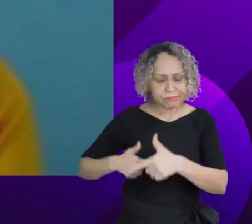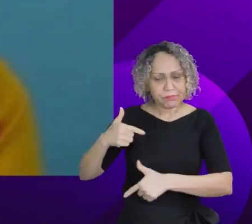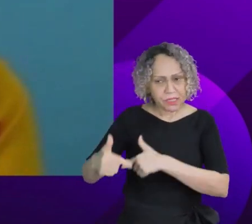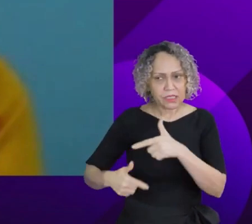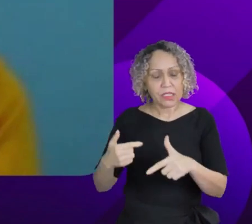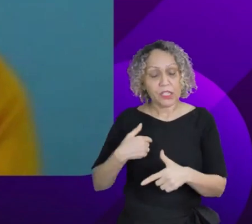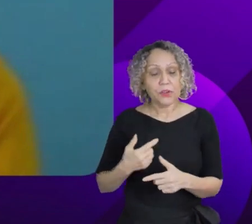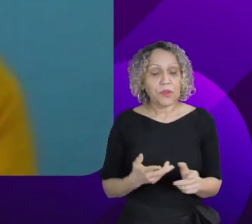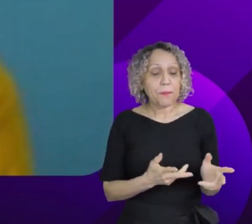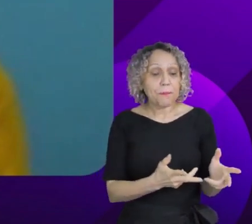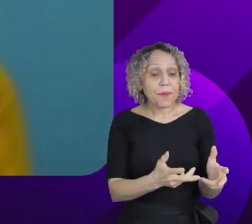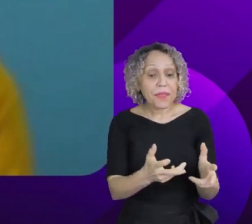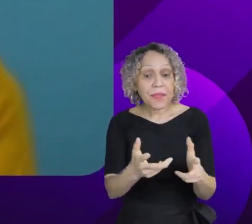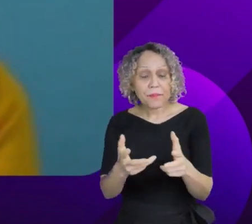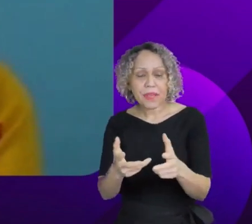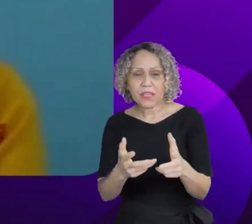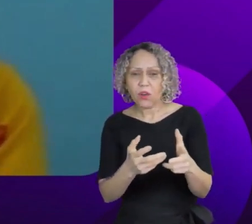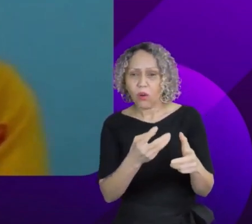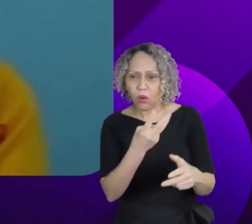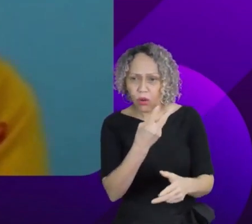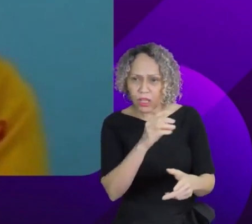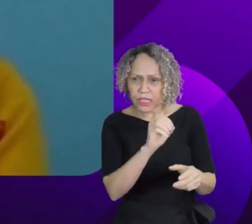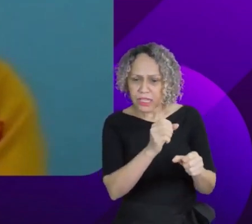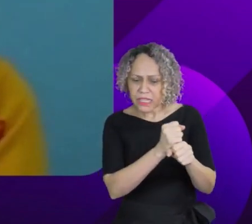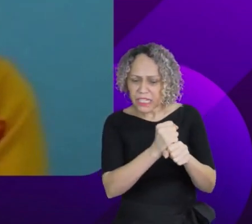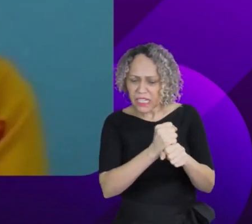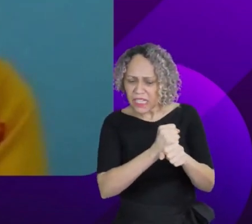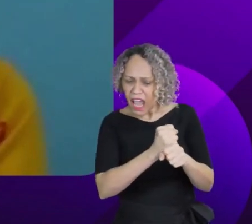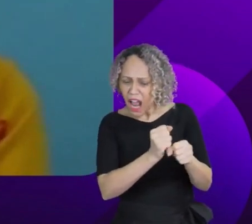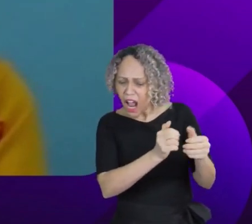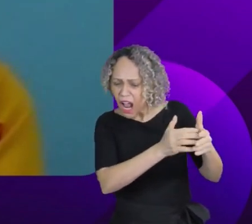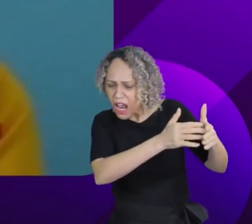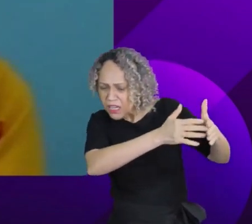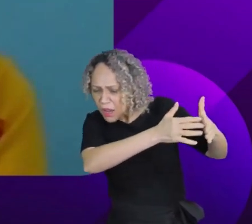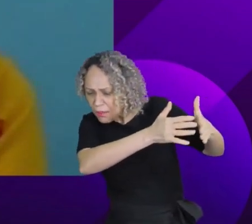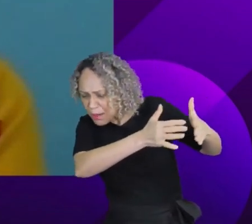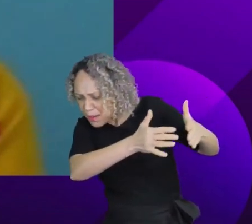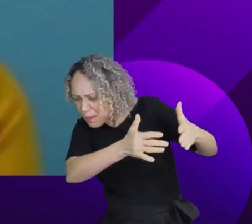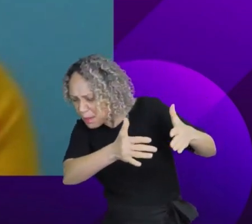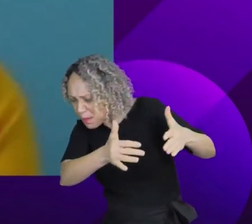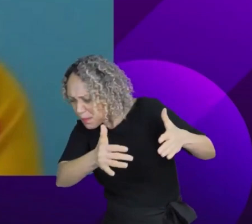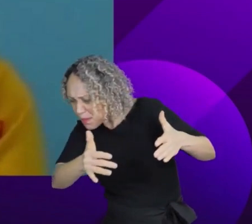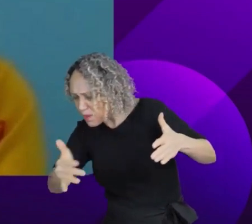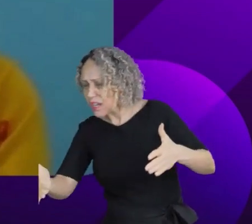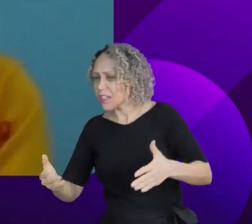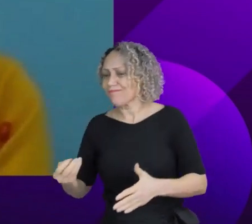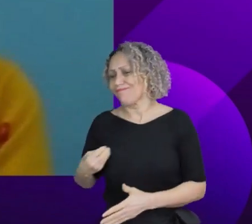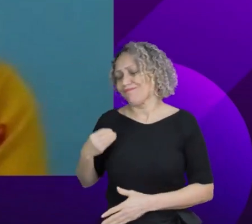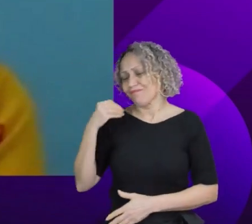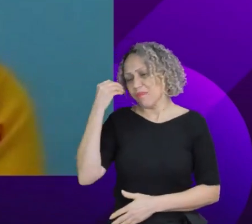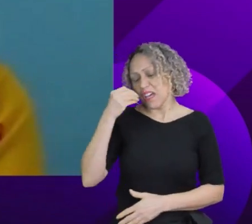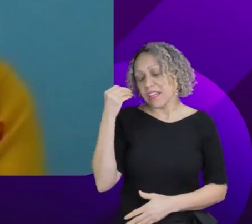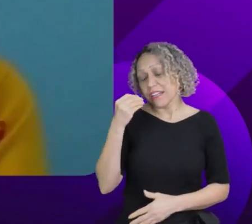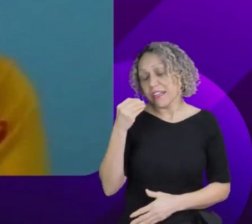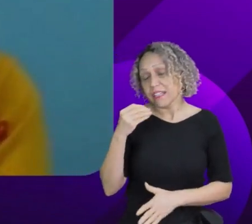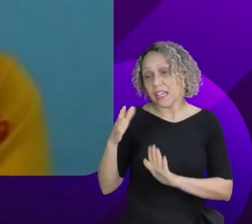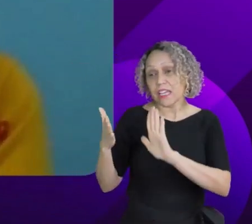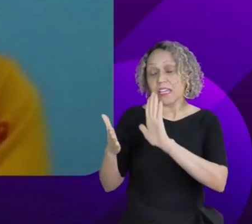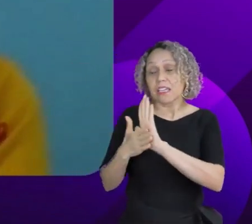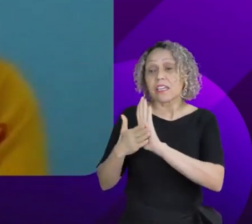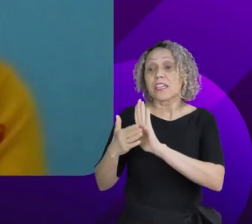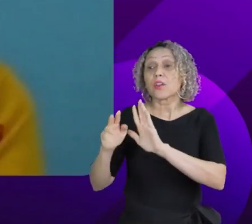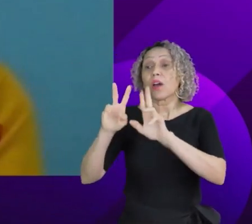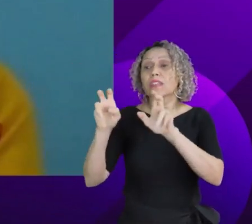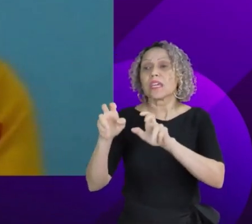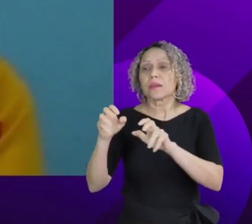venho percebendo que 30 anos de caminhada dá para perceber. A pauta da moradia é uma pauta primordial e que, infelizmente, a gente vê nas